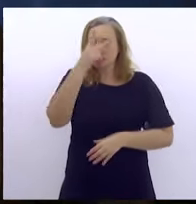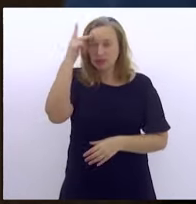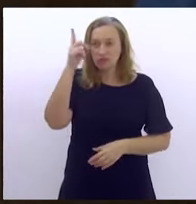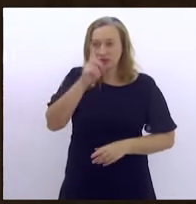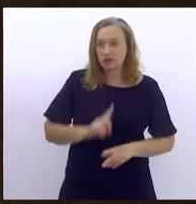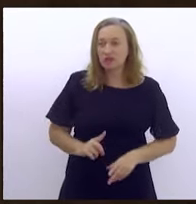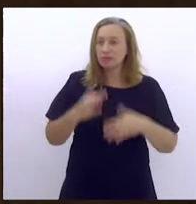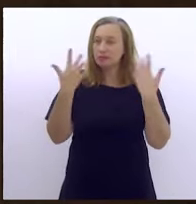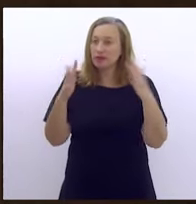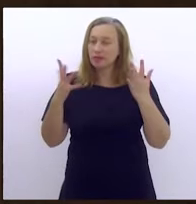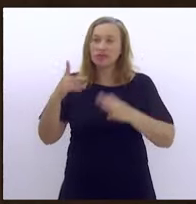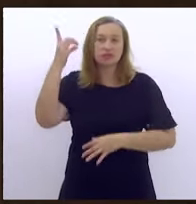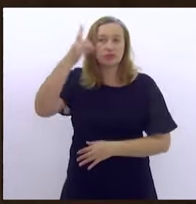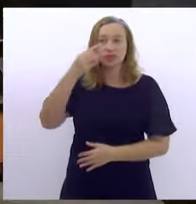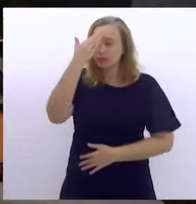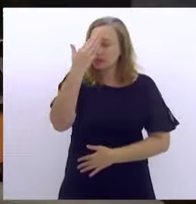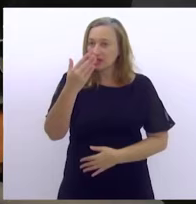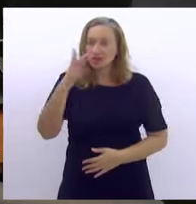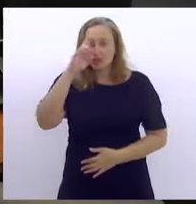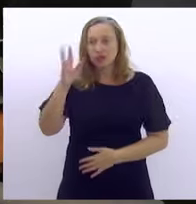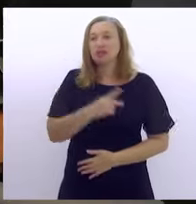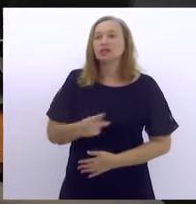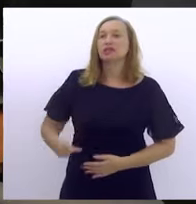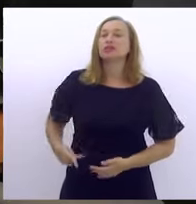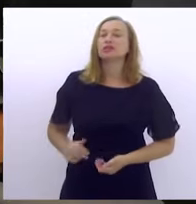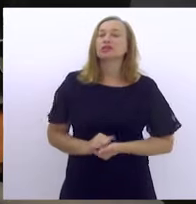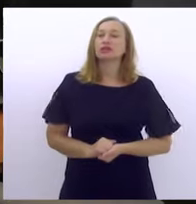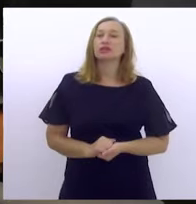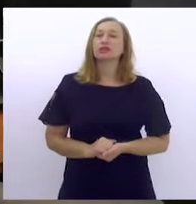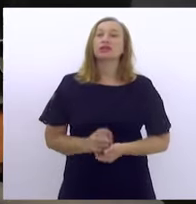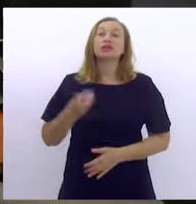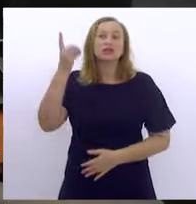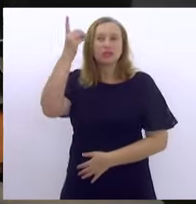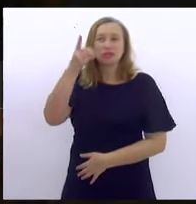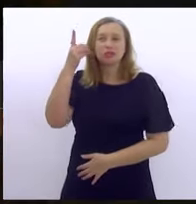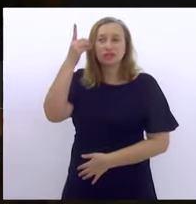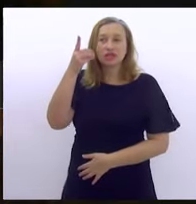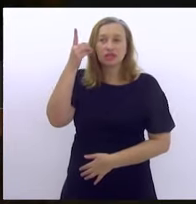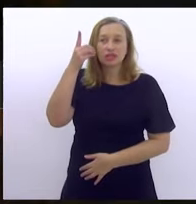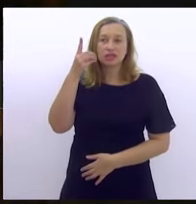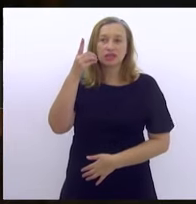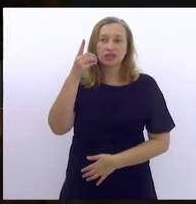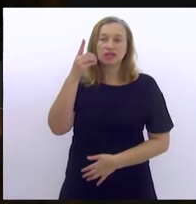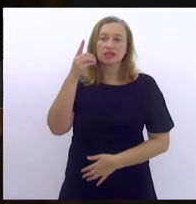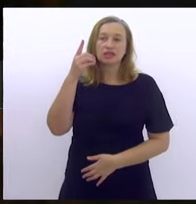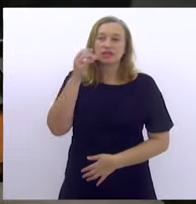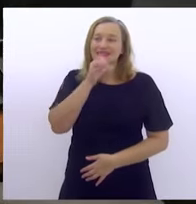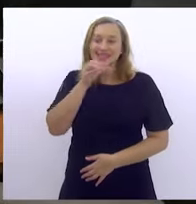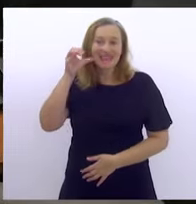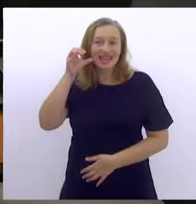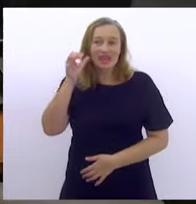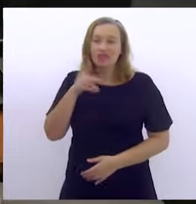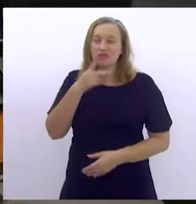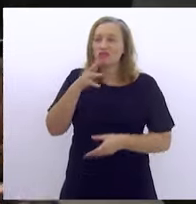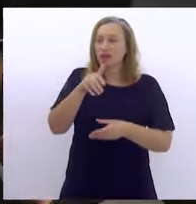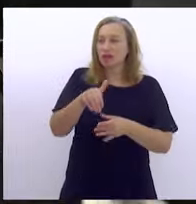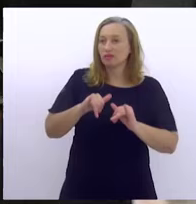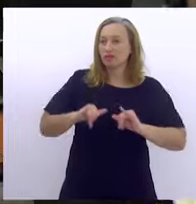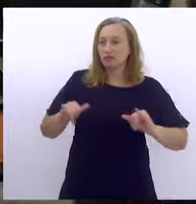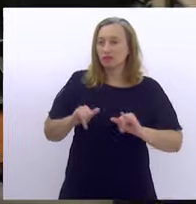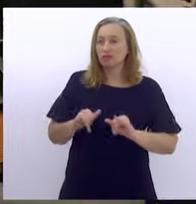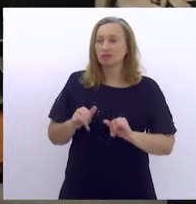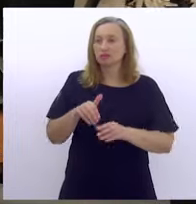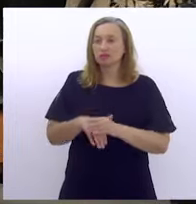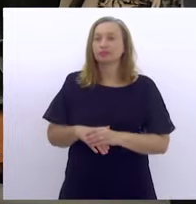Deficiência. Parabéns, deputado. Obrigado, presidente. Deputada Célia Jordão. Para declarar voto, presidente. Por gentileza.